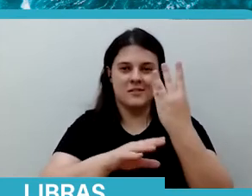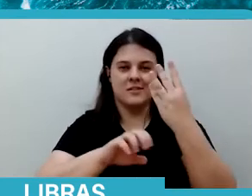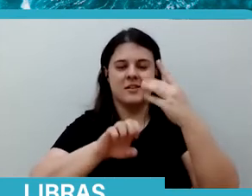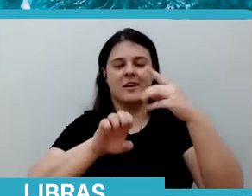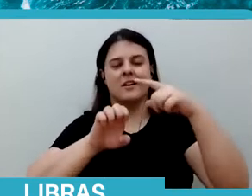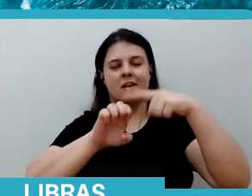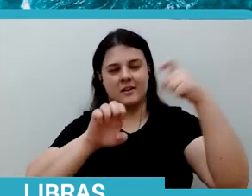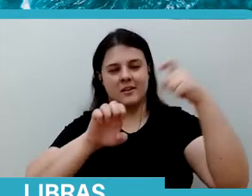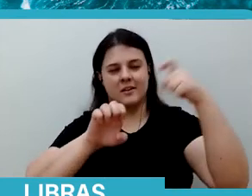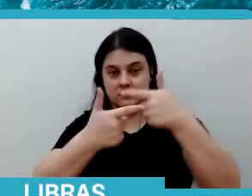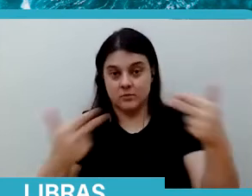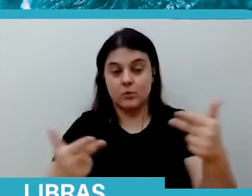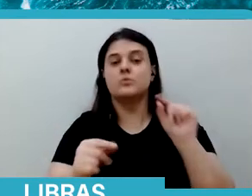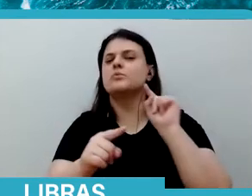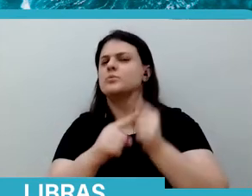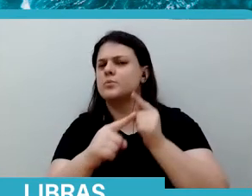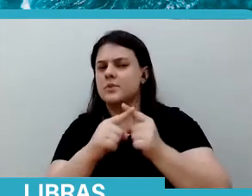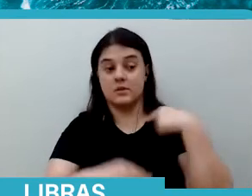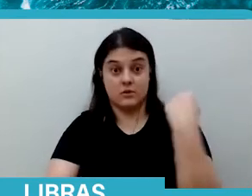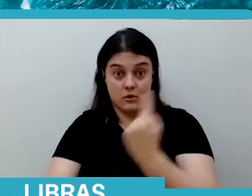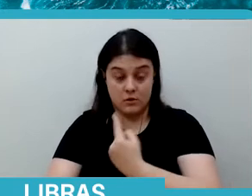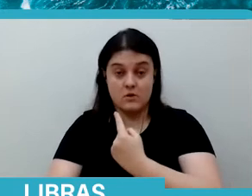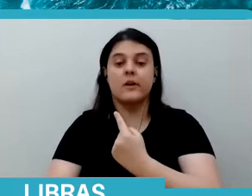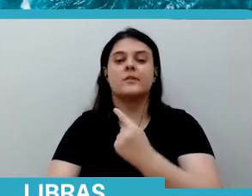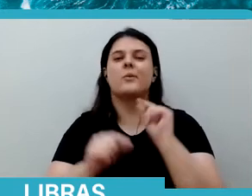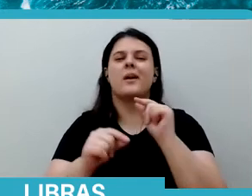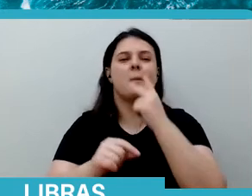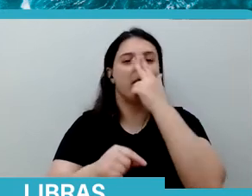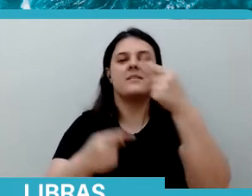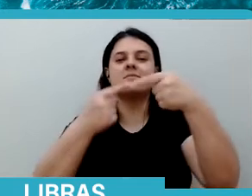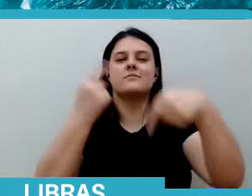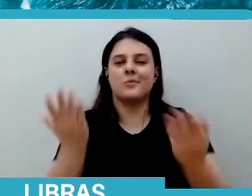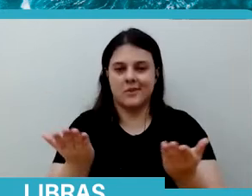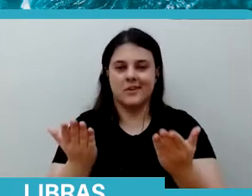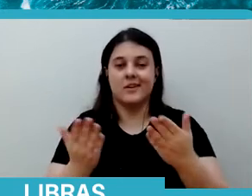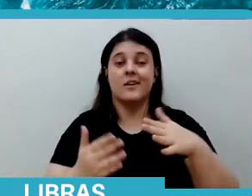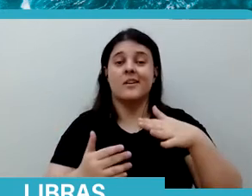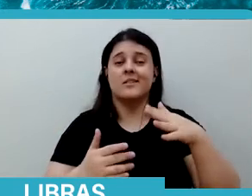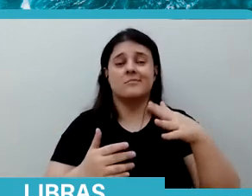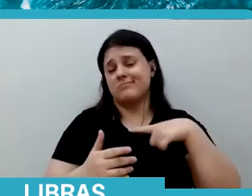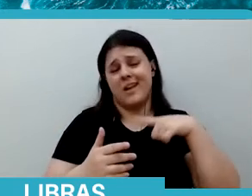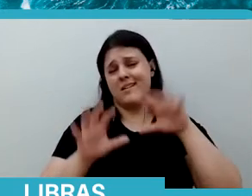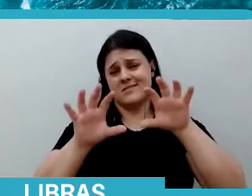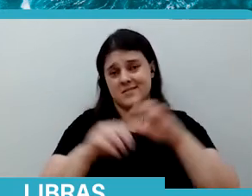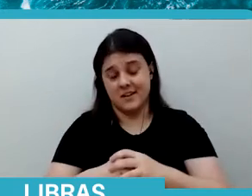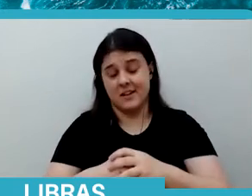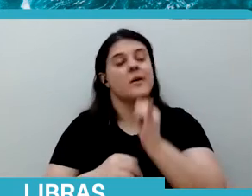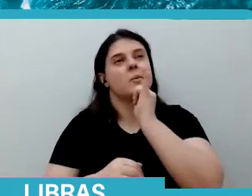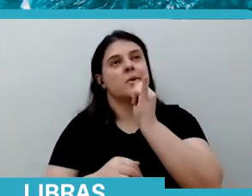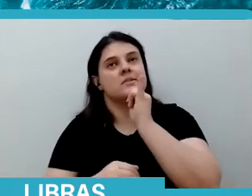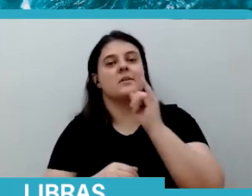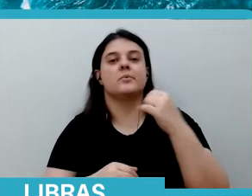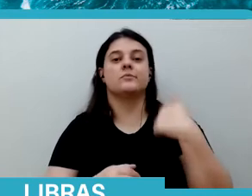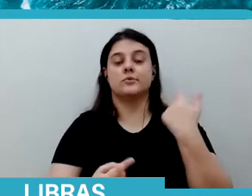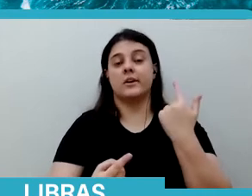que a gente naturalmente é incoerente a gente vive um sistema em Corrente Então quando você